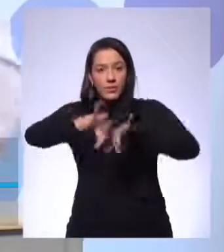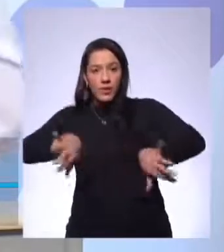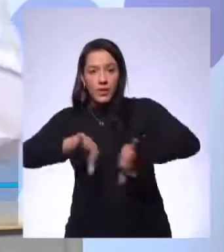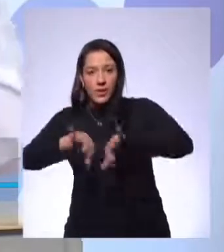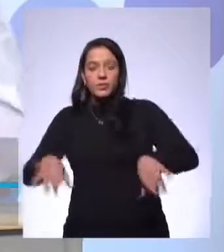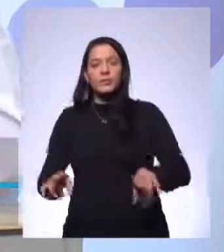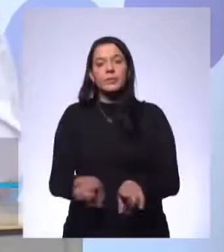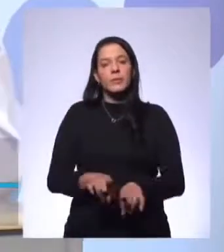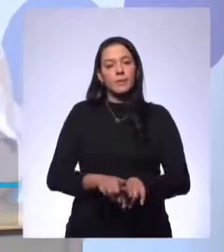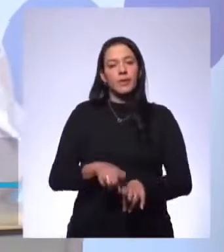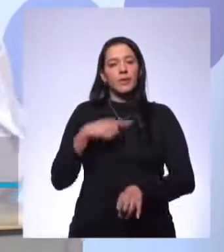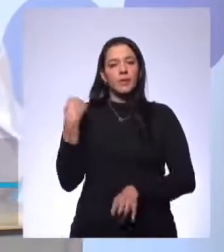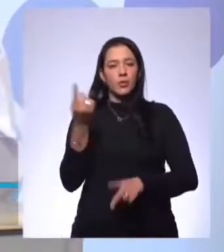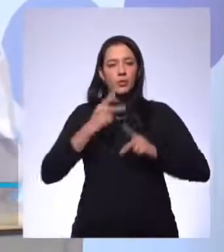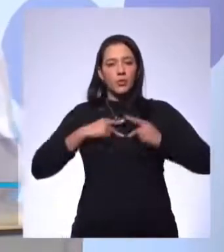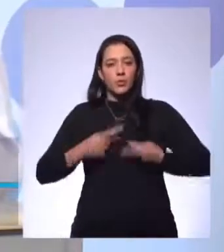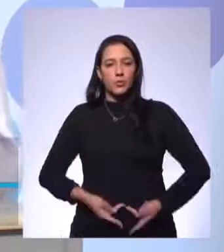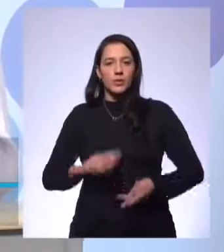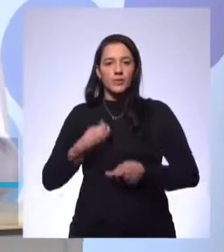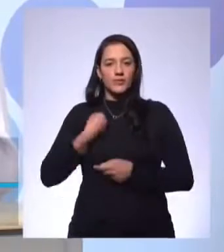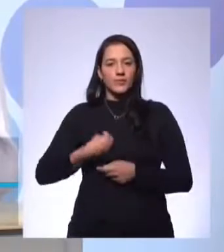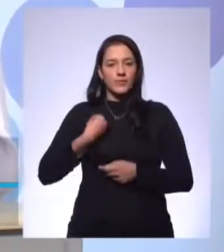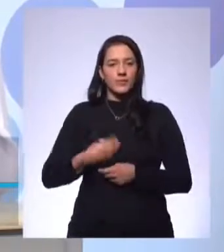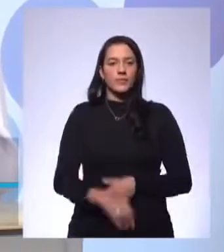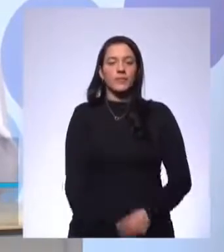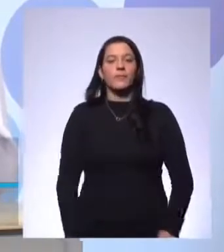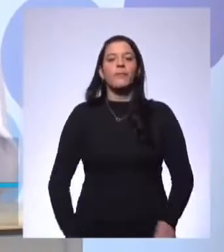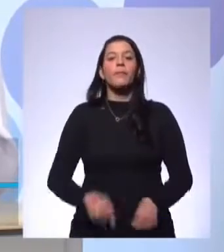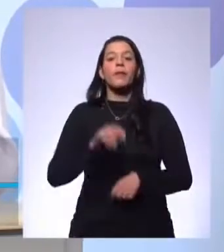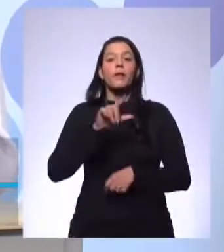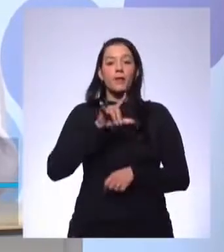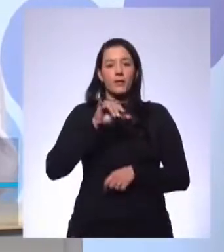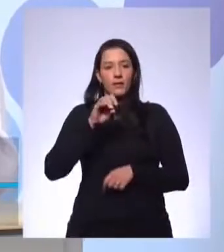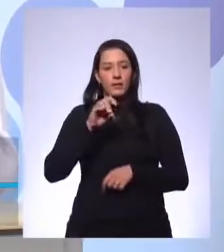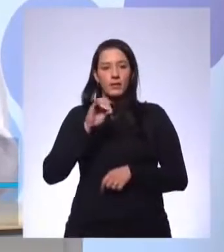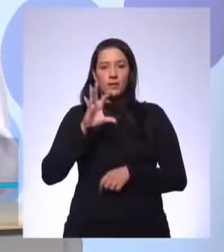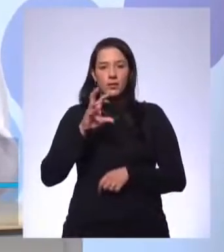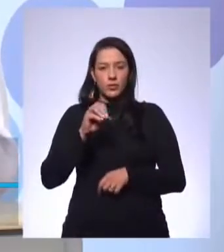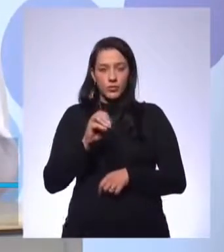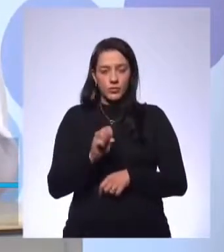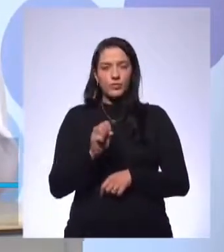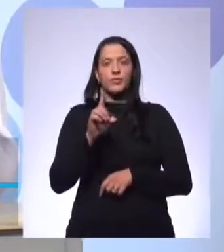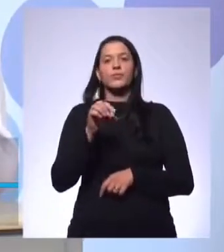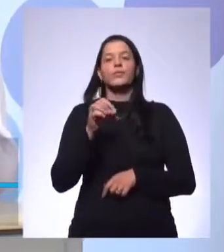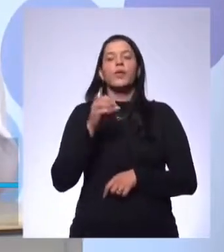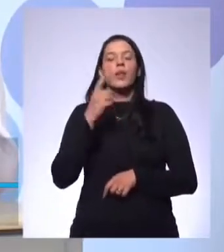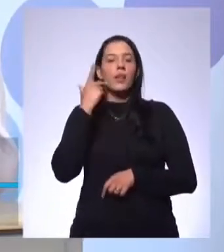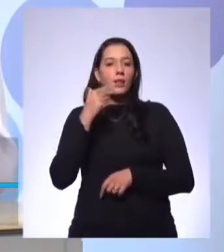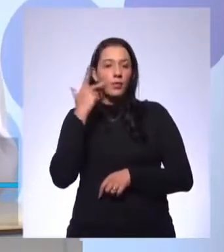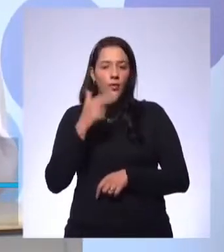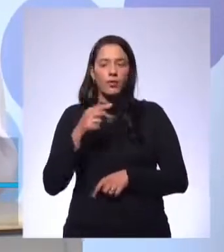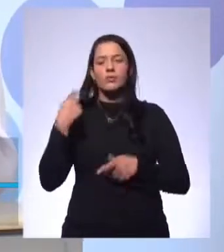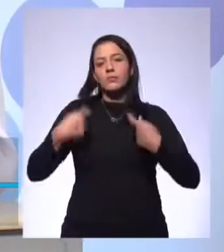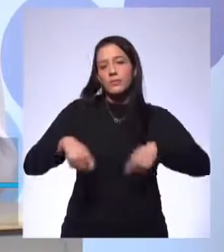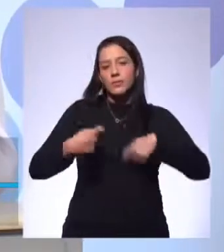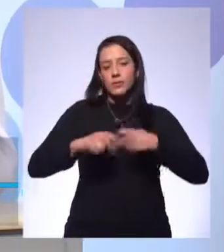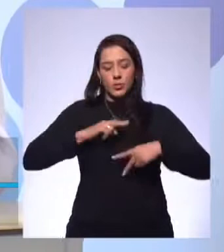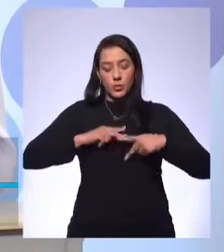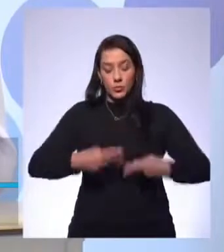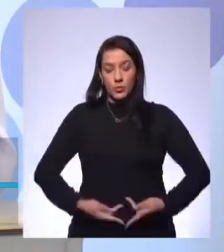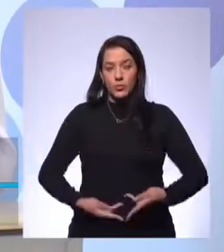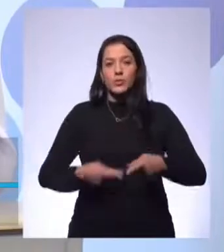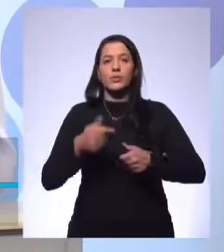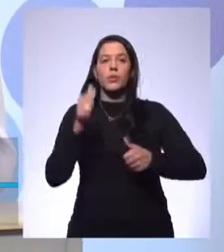Bom, deixa eu ver o que mais tem aqui. Ó. Líquido natural que os seres vivos necessitam para a sua existência. Para mim, a água é importante